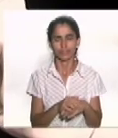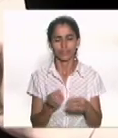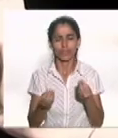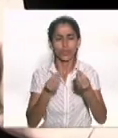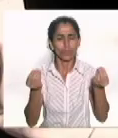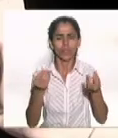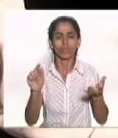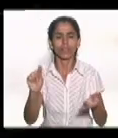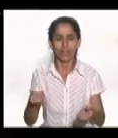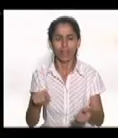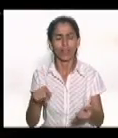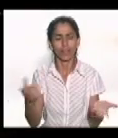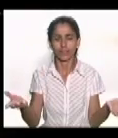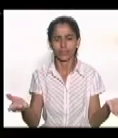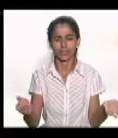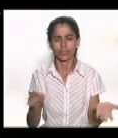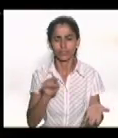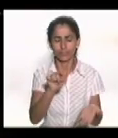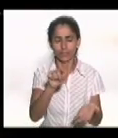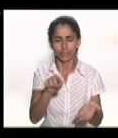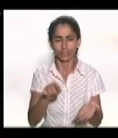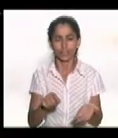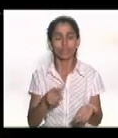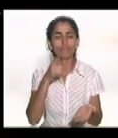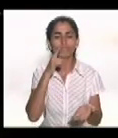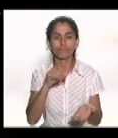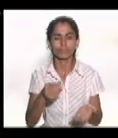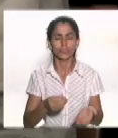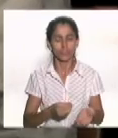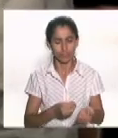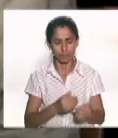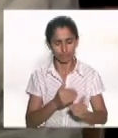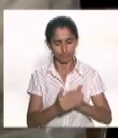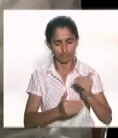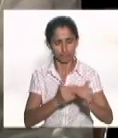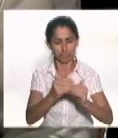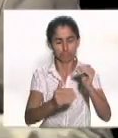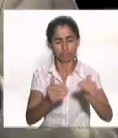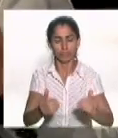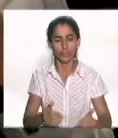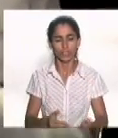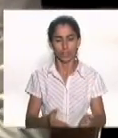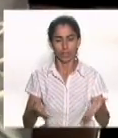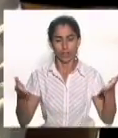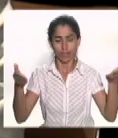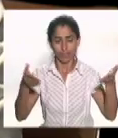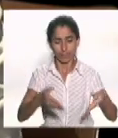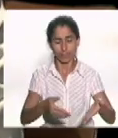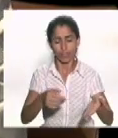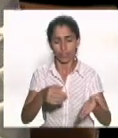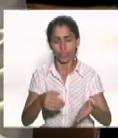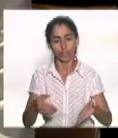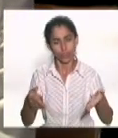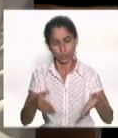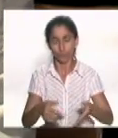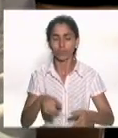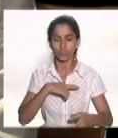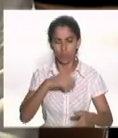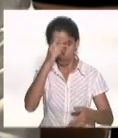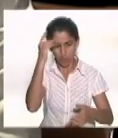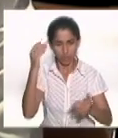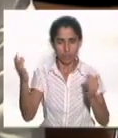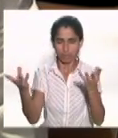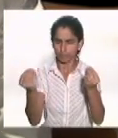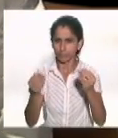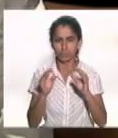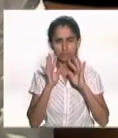E como é que é assim pra você conseguir ter feito uma carreira e conseguir trazer tanta gente contigo, te